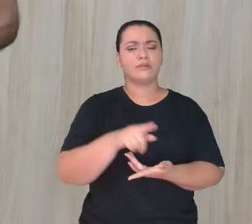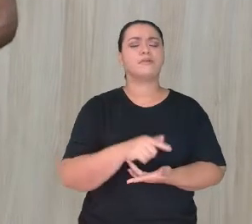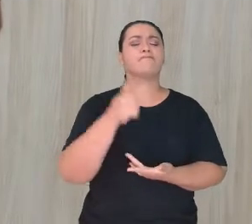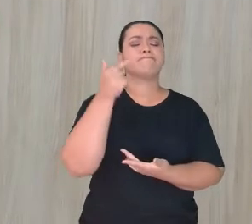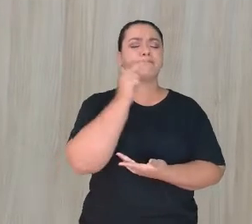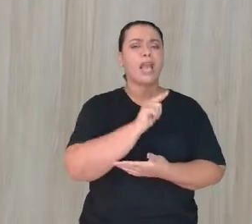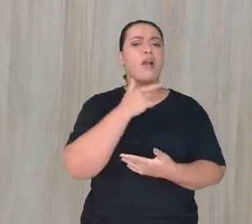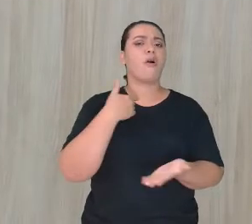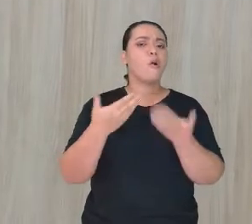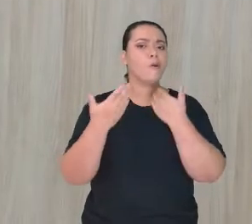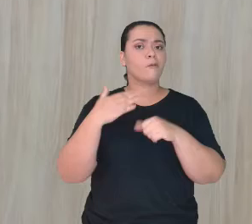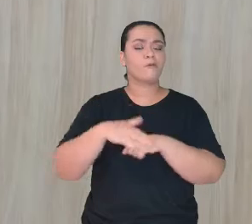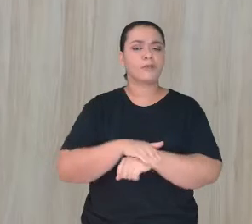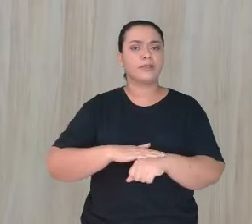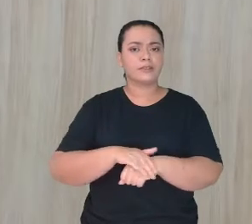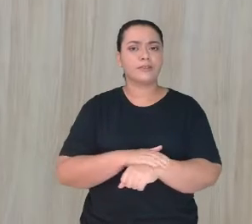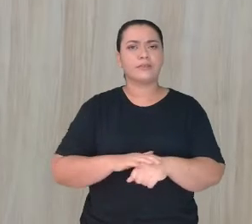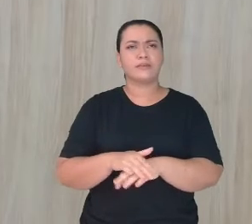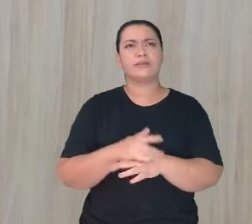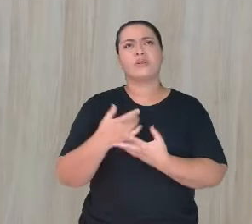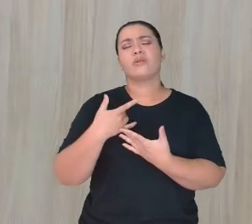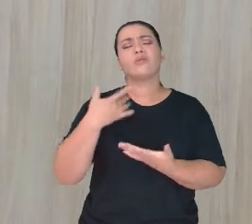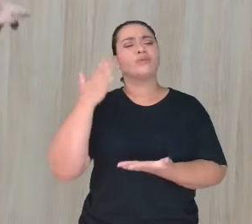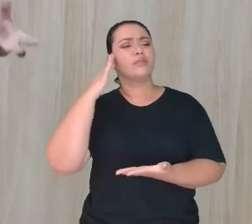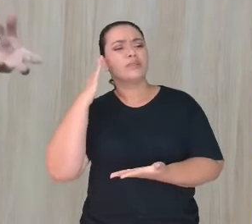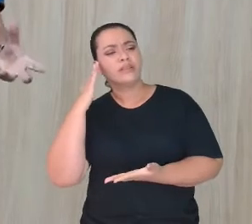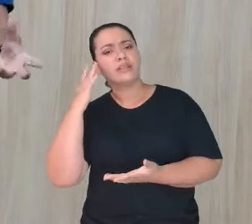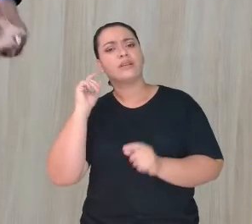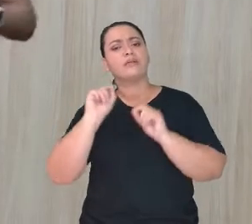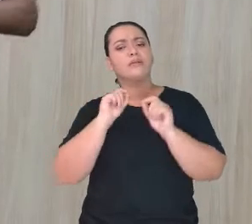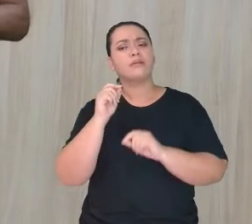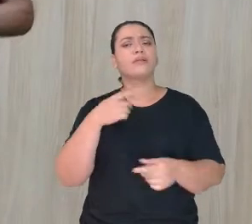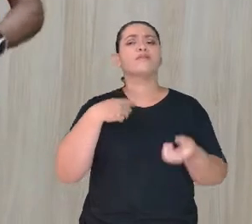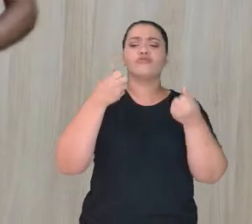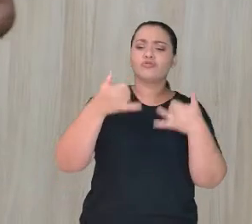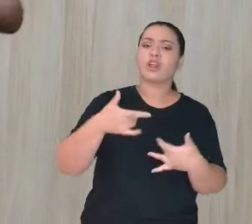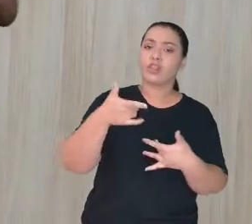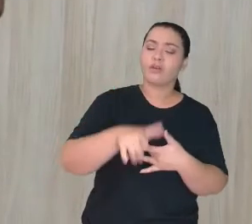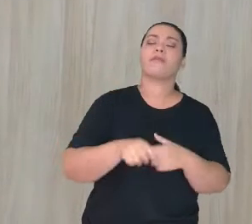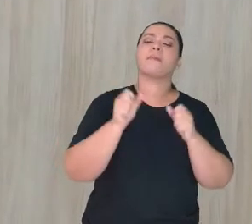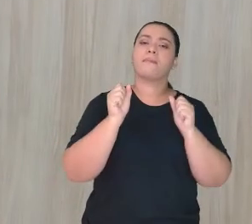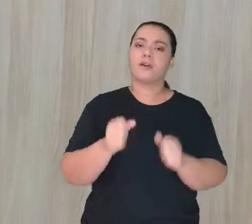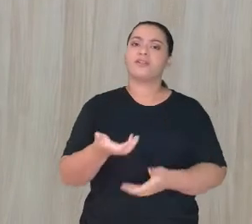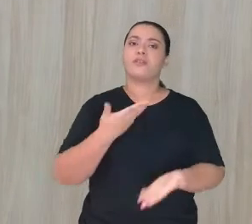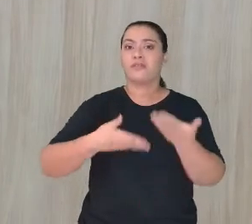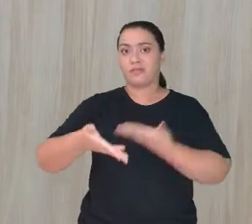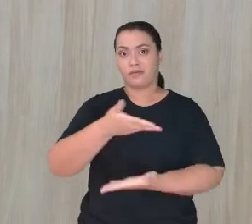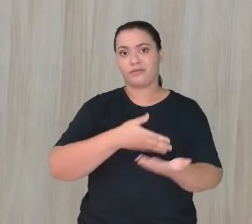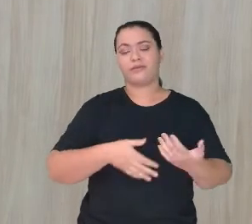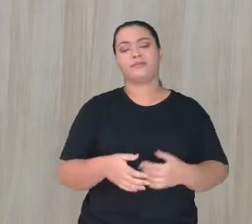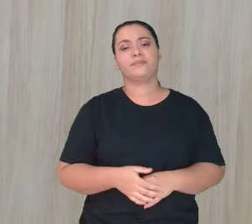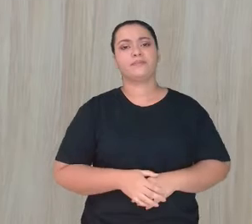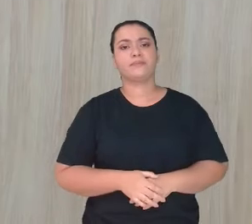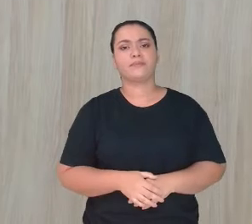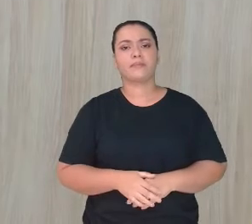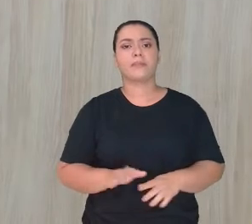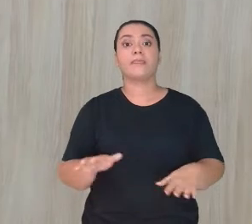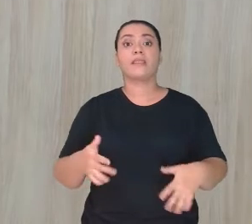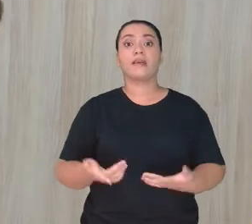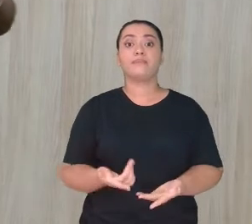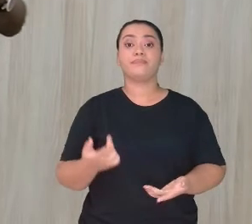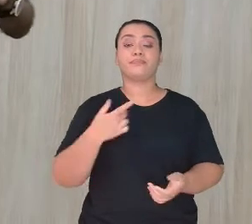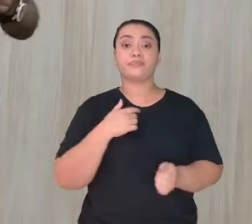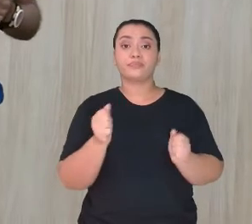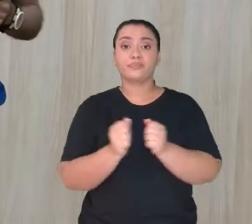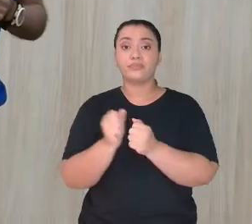conseguir conversar comigo e dizer assim, Ricardinho, eu não entendi isso, me explica aquilo outro, tal. E aí eu vou poder conversar com você, tá bom? E quem vai estar comigo